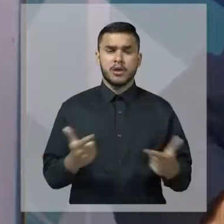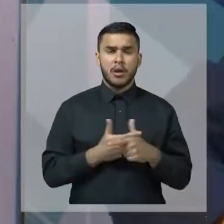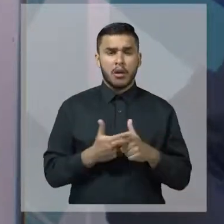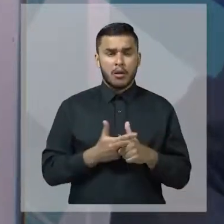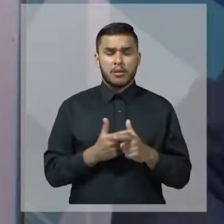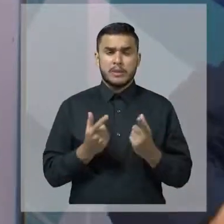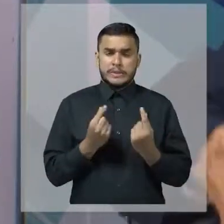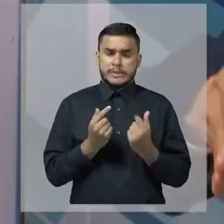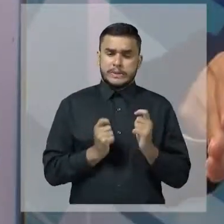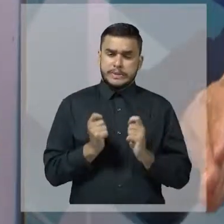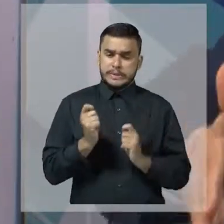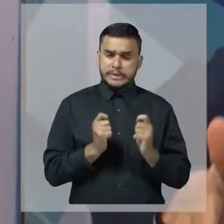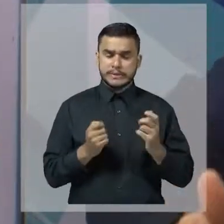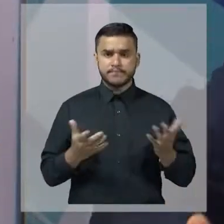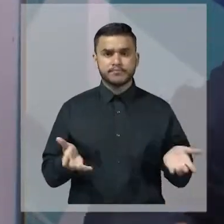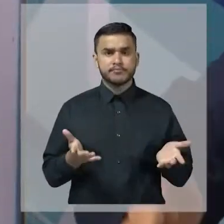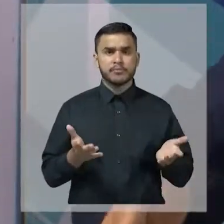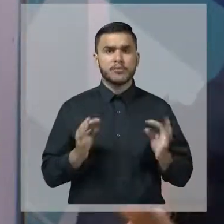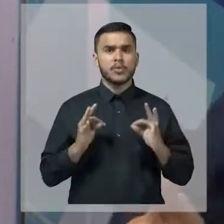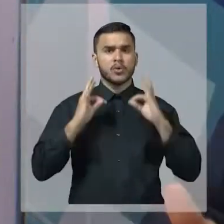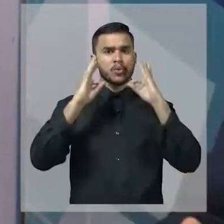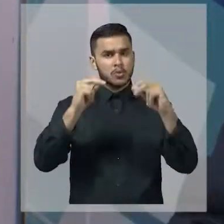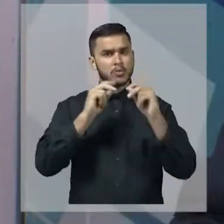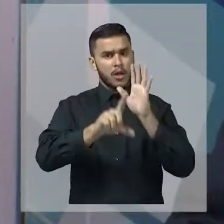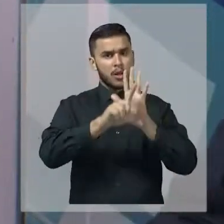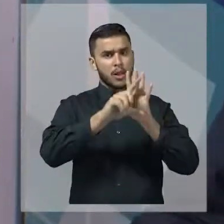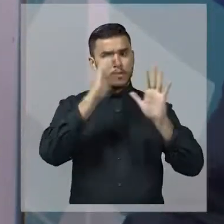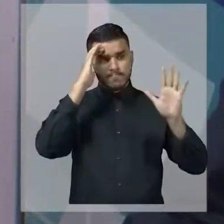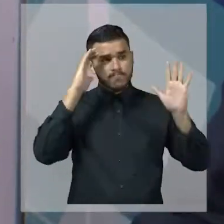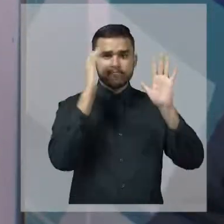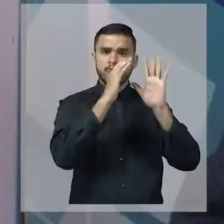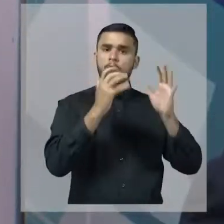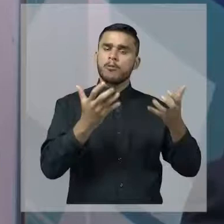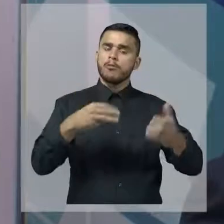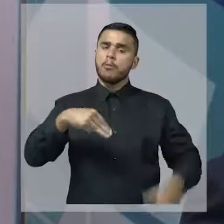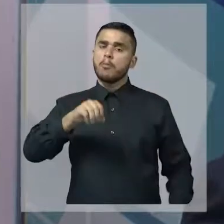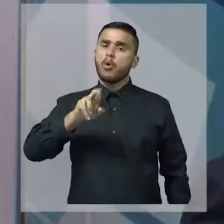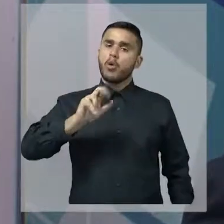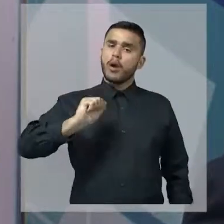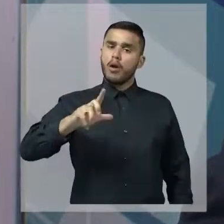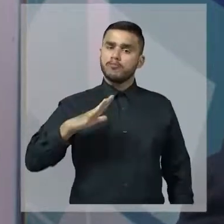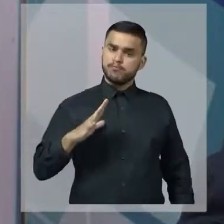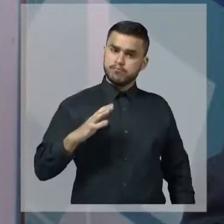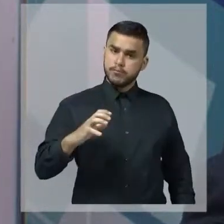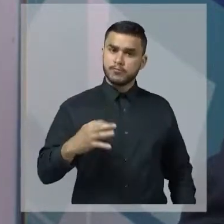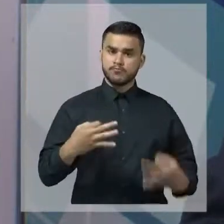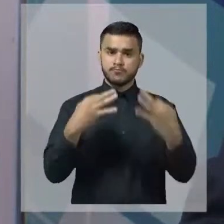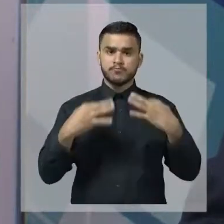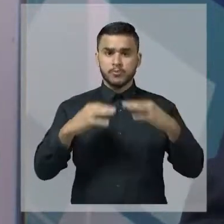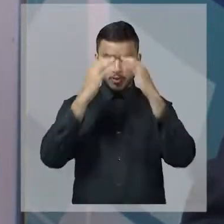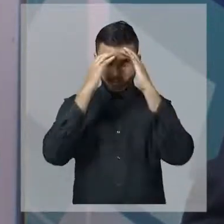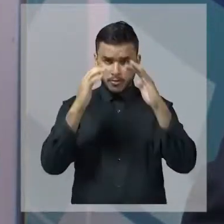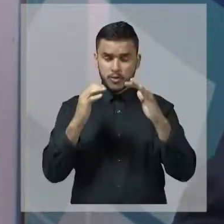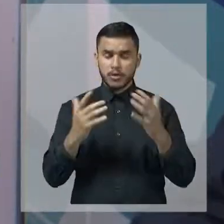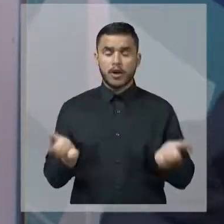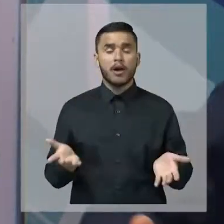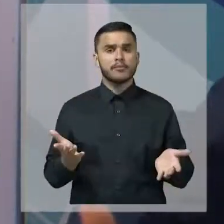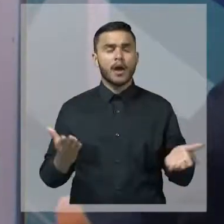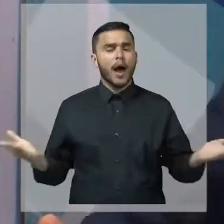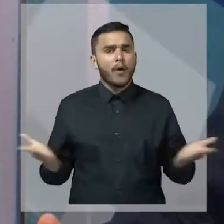da impessoalidade, da moralidade, da legalidade, da boa aplicação dos recursos públicos. De repente, a Suprema